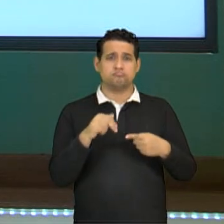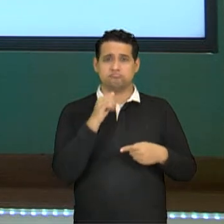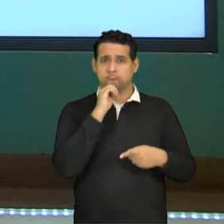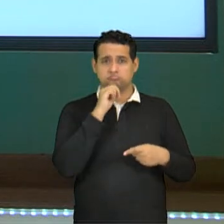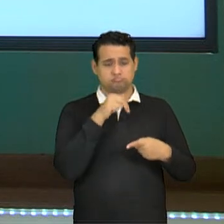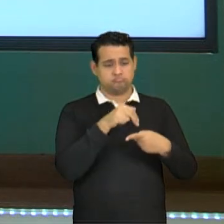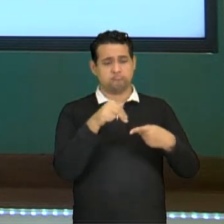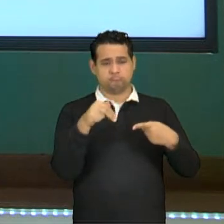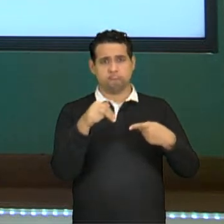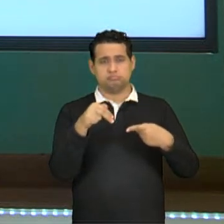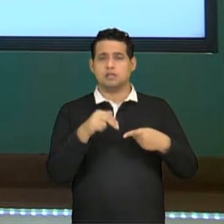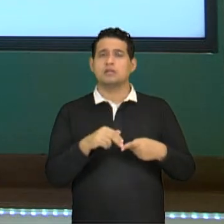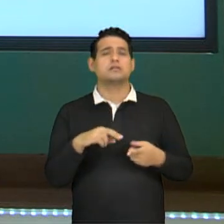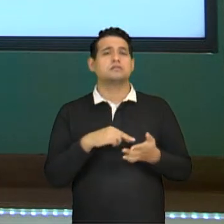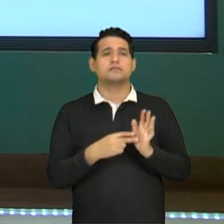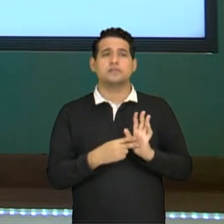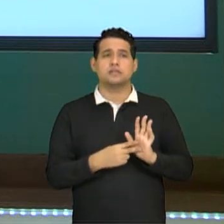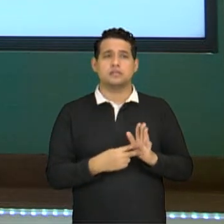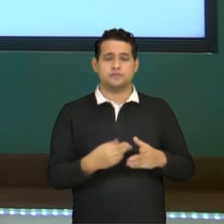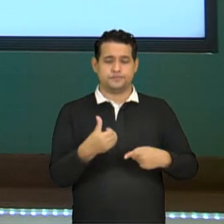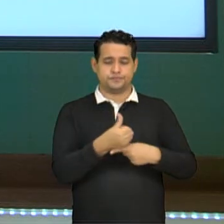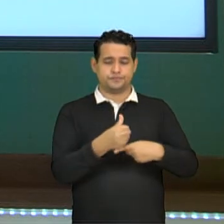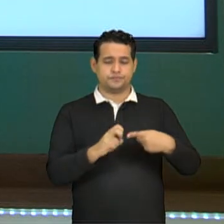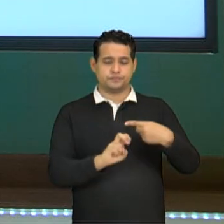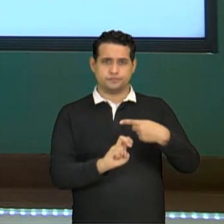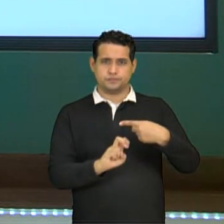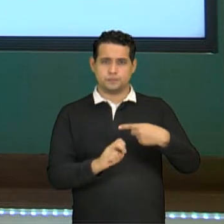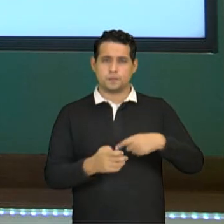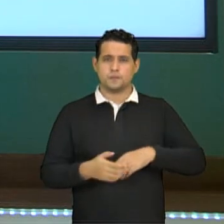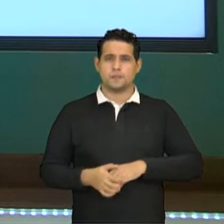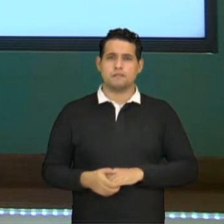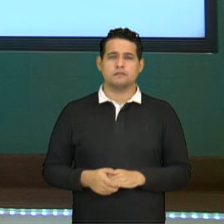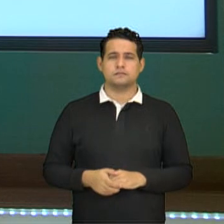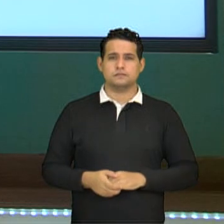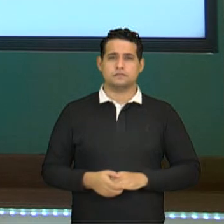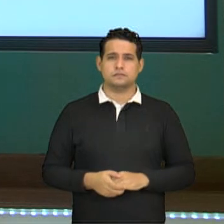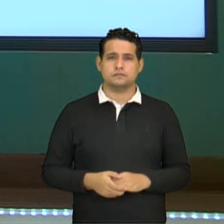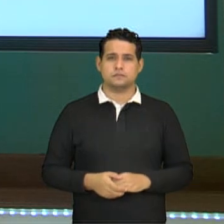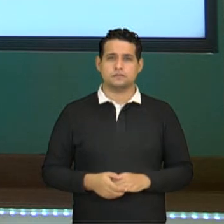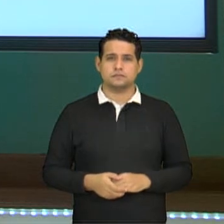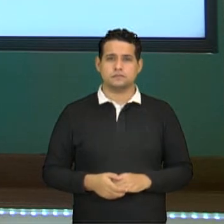da fração. Então, ficaria 6/5, ok?